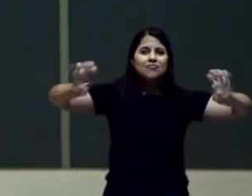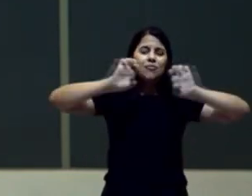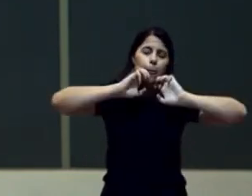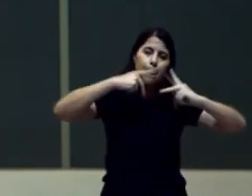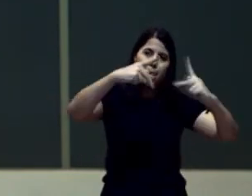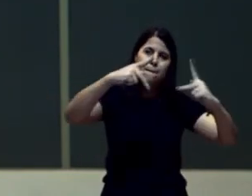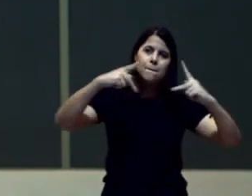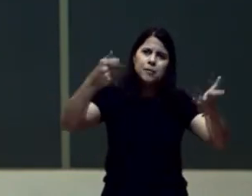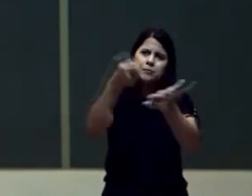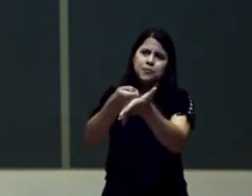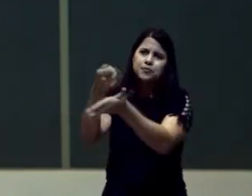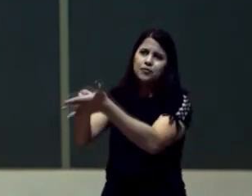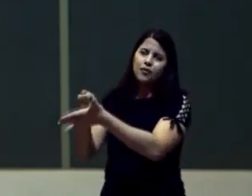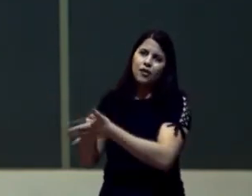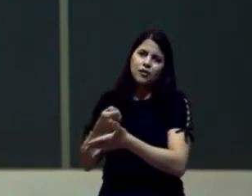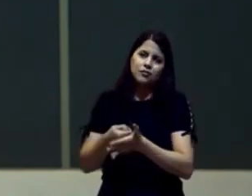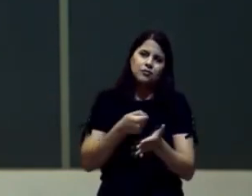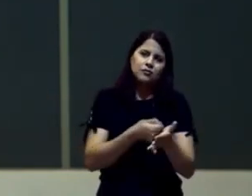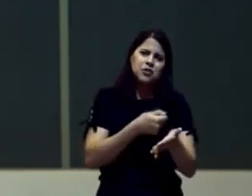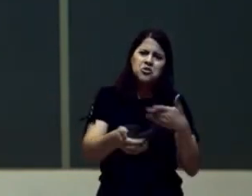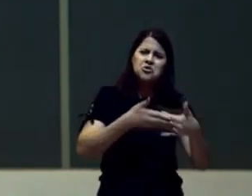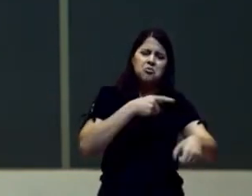Insista, quer seja oportuno, quer não.